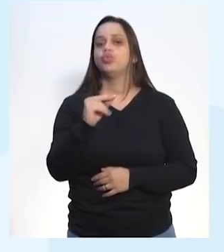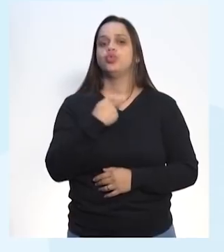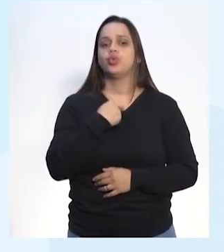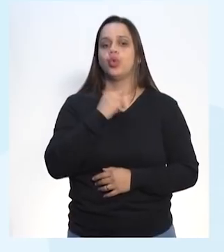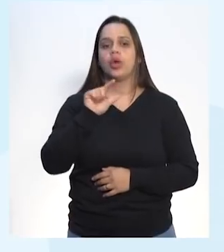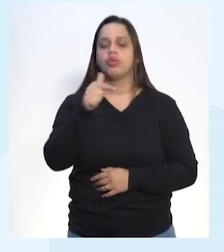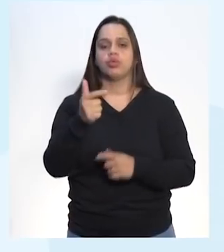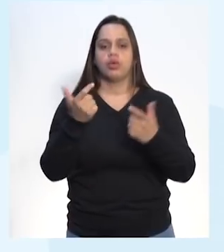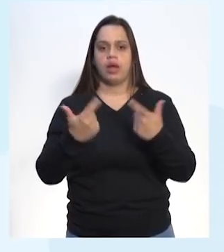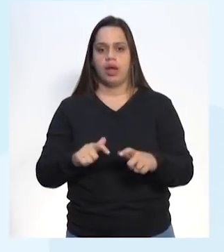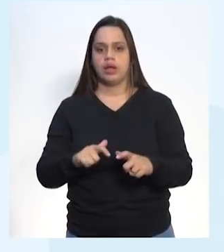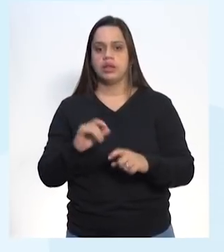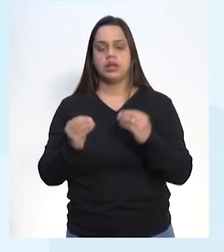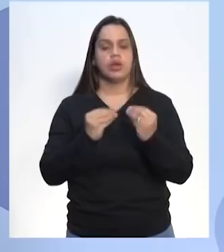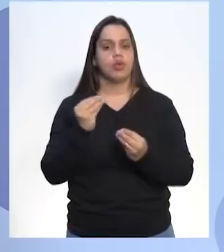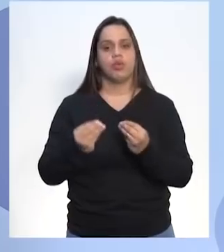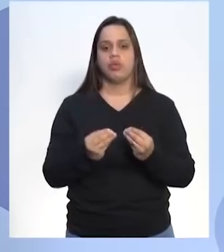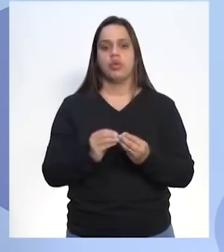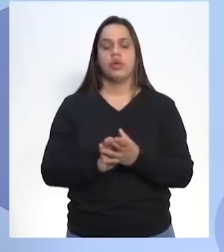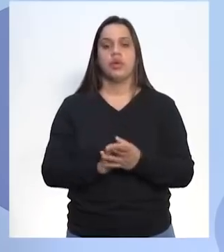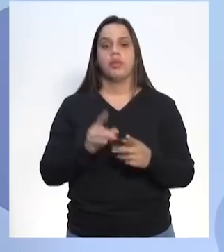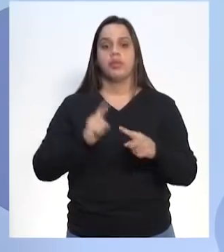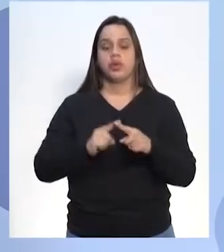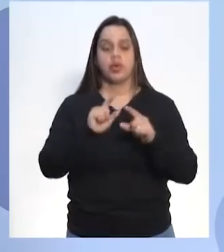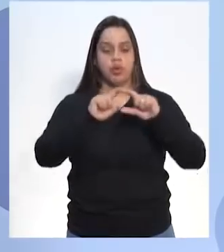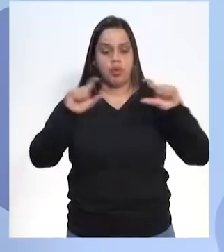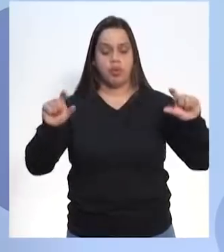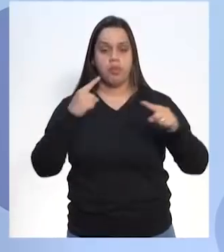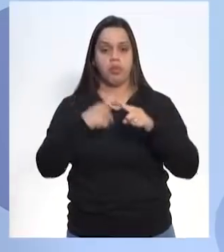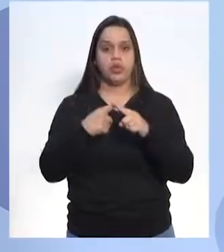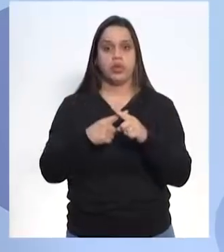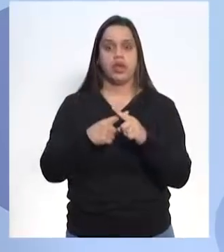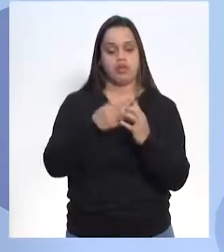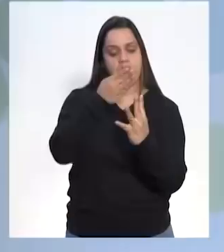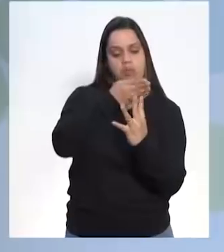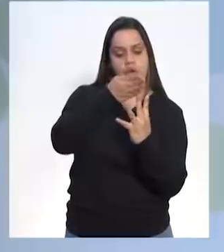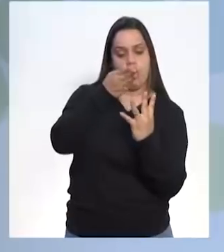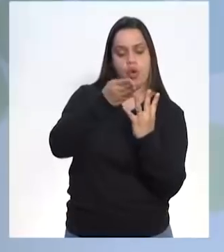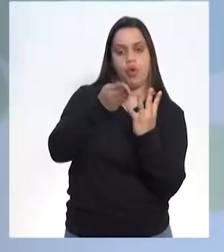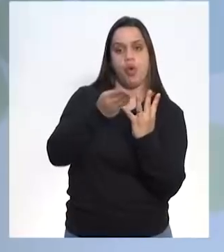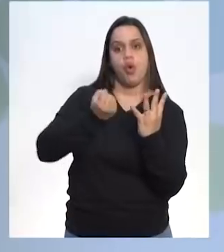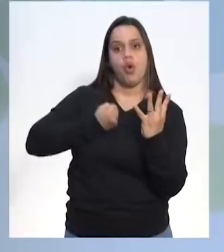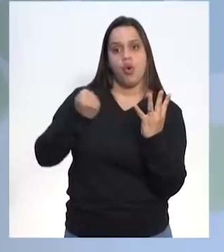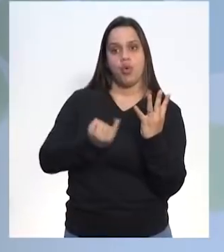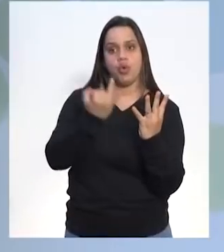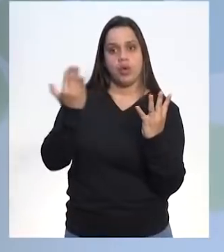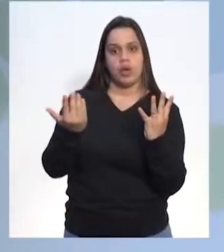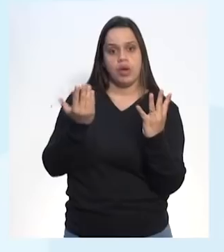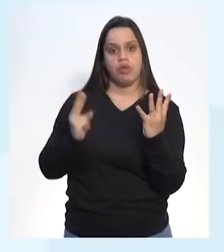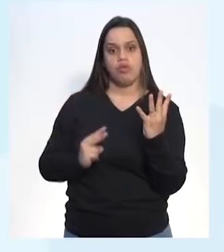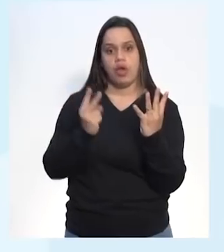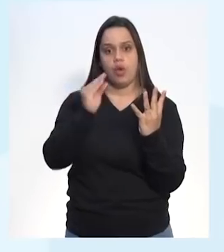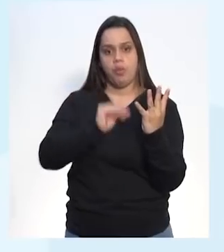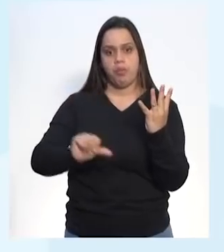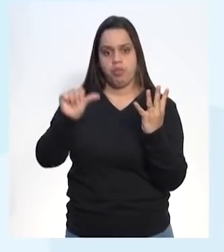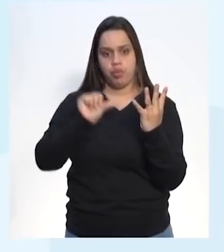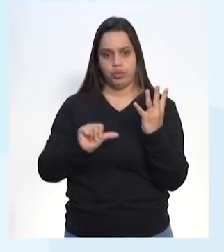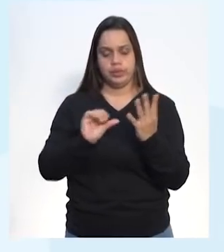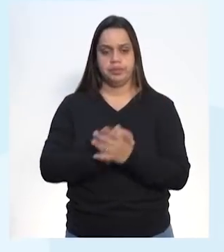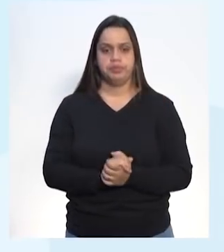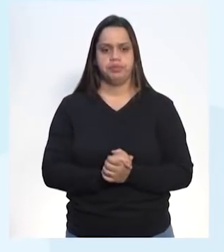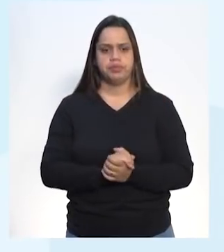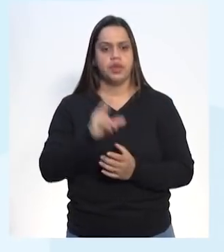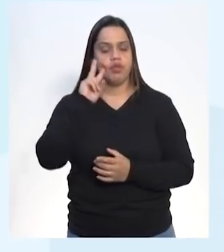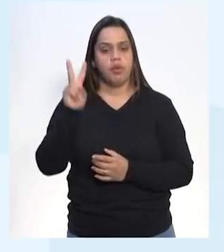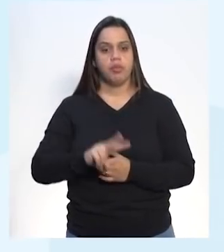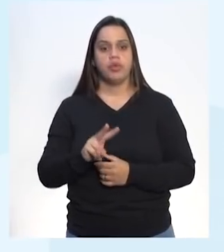né, Ale? Sim, não poderia estar em outra posição, porque daí o valor dele mudaria. Isso mesmo. Então, pode pôr na tela para eles, por favor, de novo? Então,